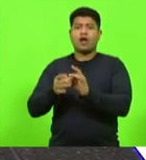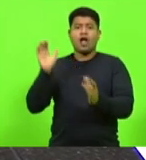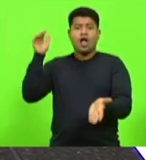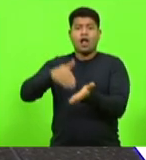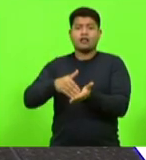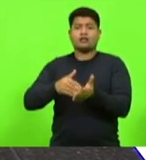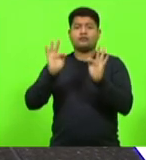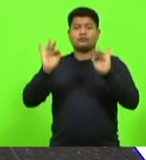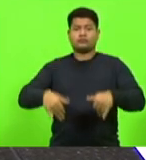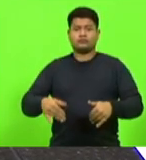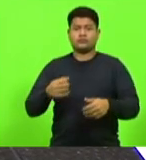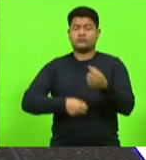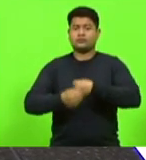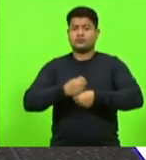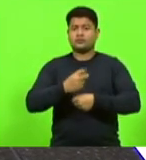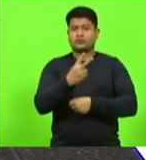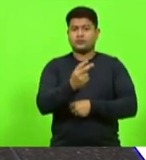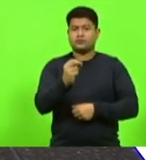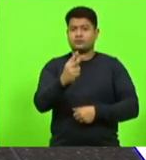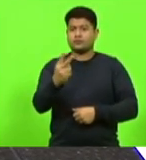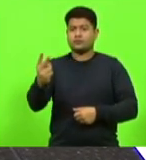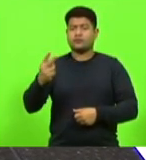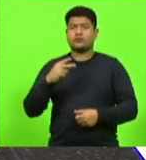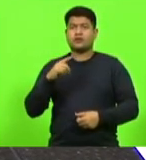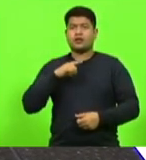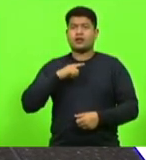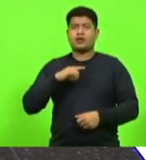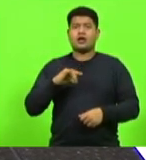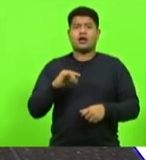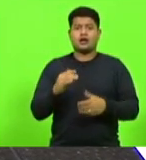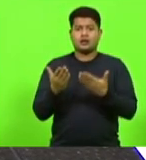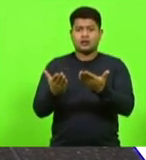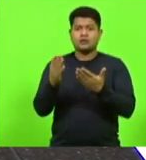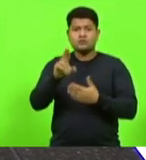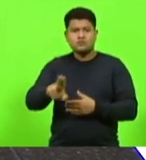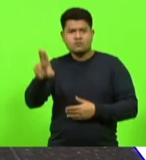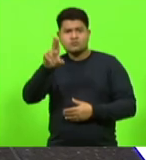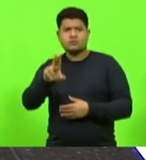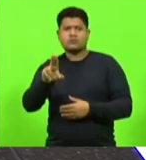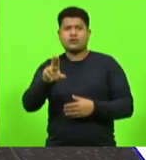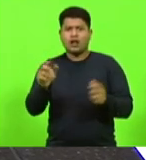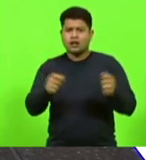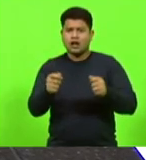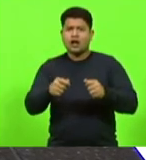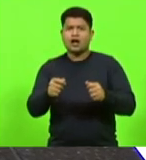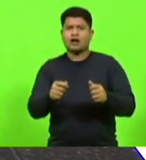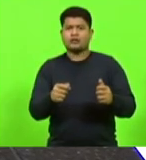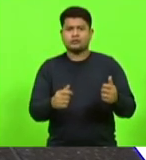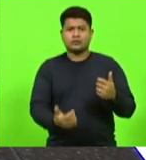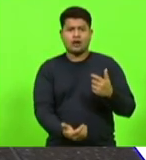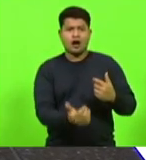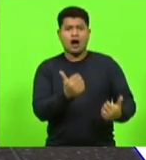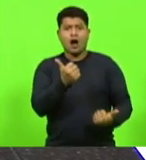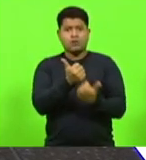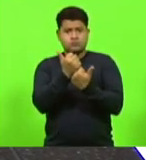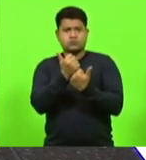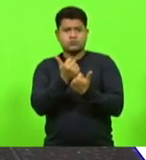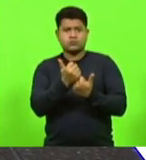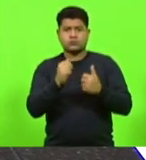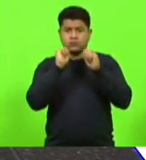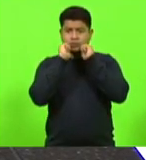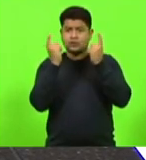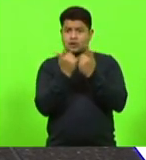ainda sou funcionário de vocês, tenho uma ferramenta na mão, utilize-a. Tá? Utiliza a Assembleia Legislativa do Estado de